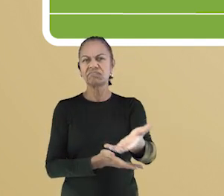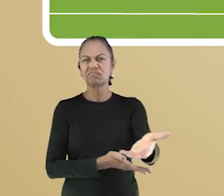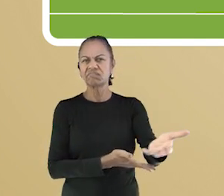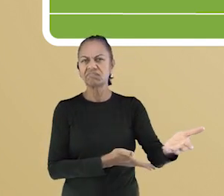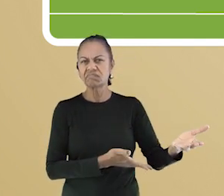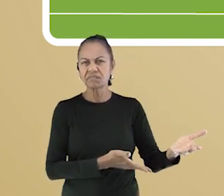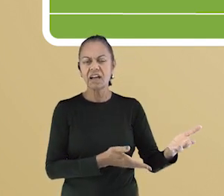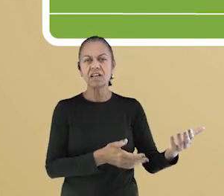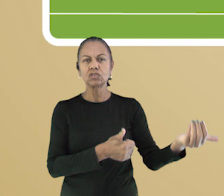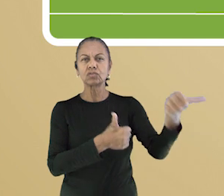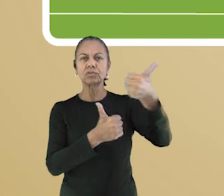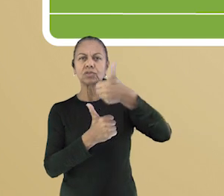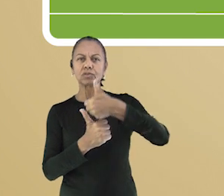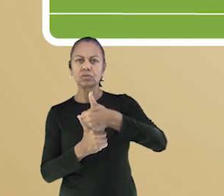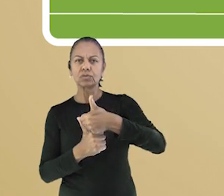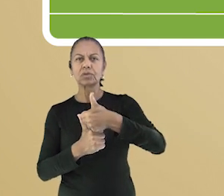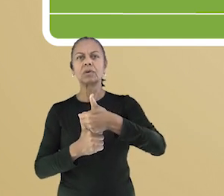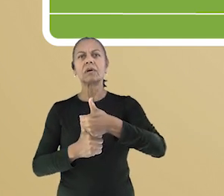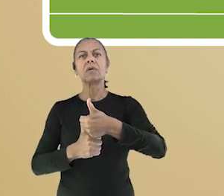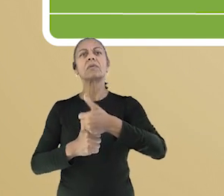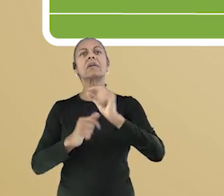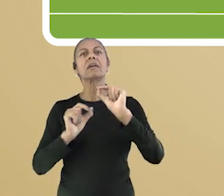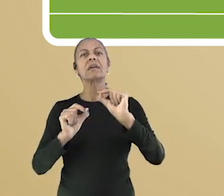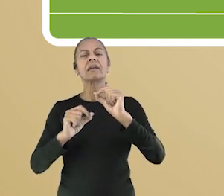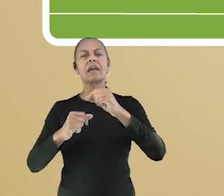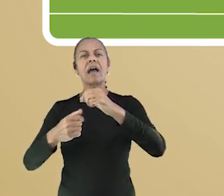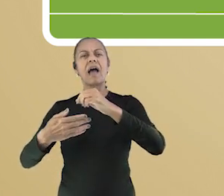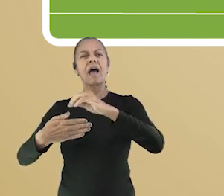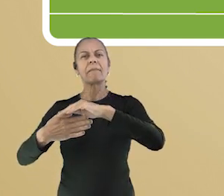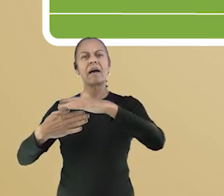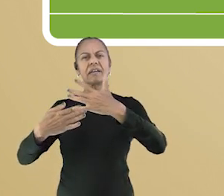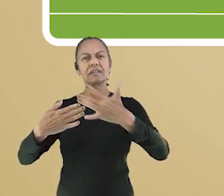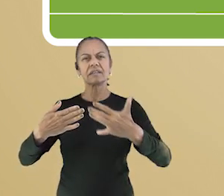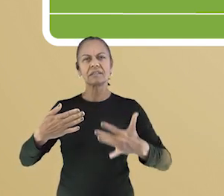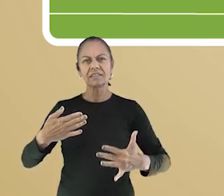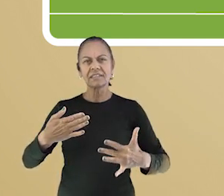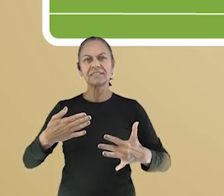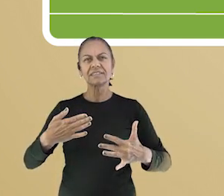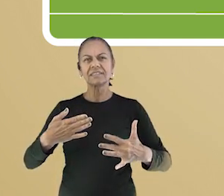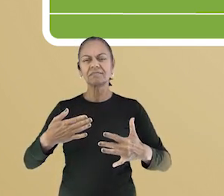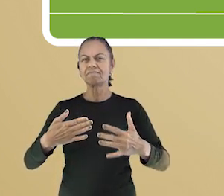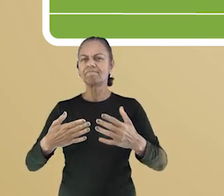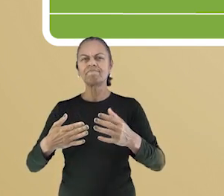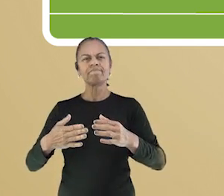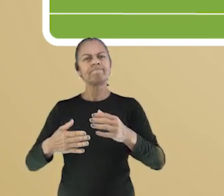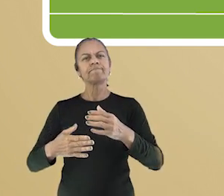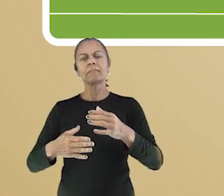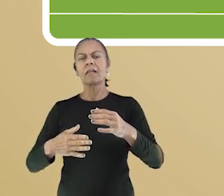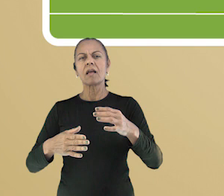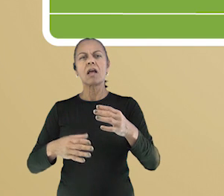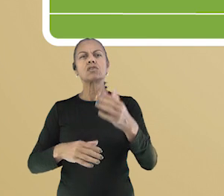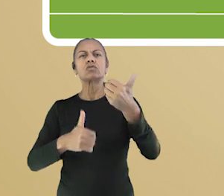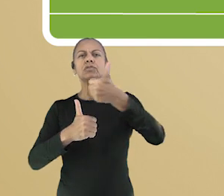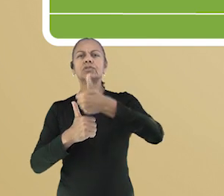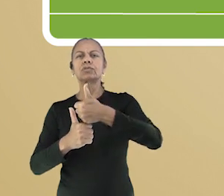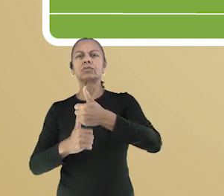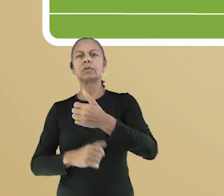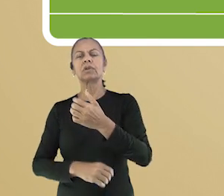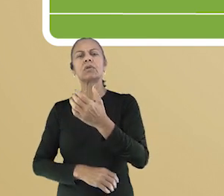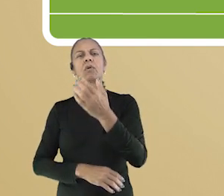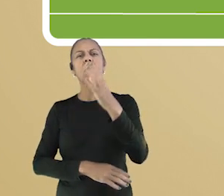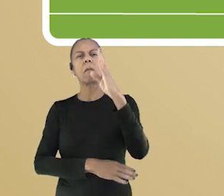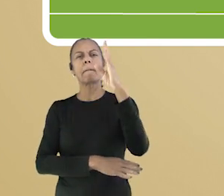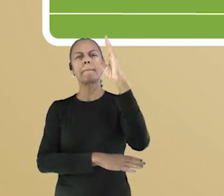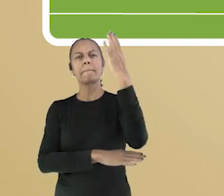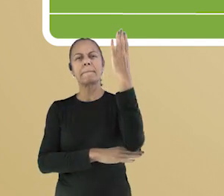matéria-prima. A ação realizada pela empresa A4 pode ser considerada como desmatamento, ainda que ela tenha reposto